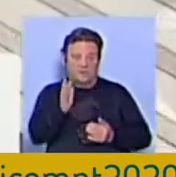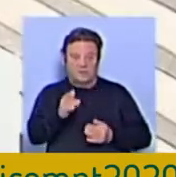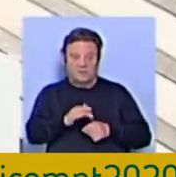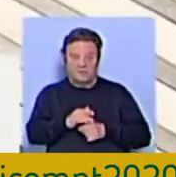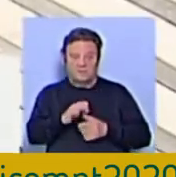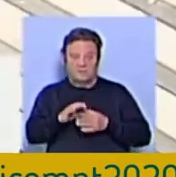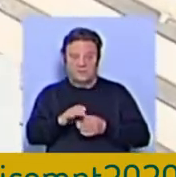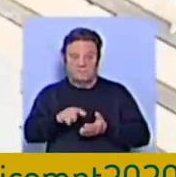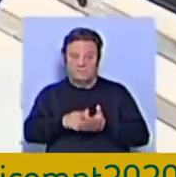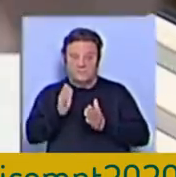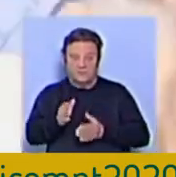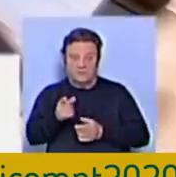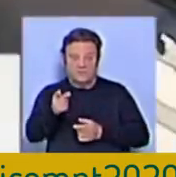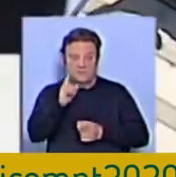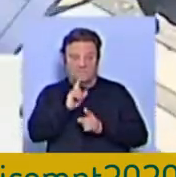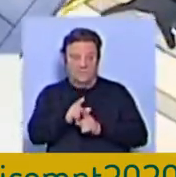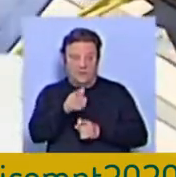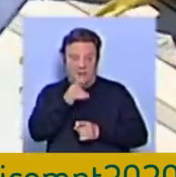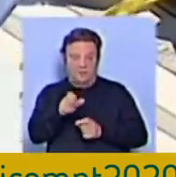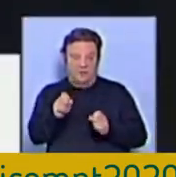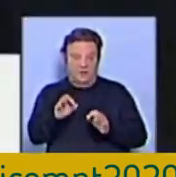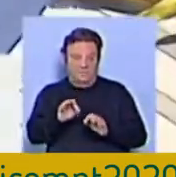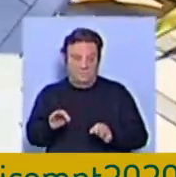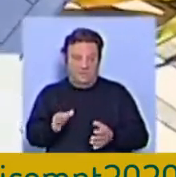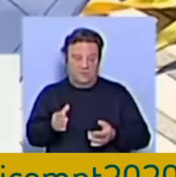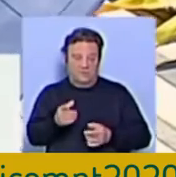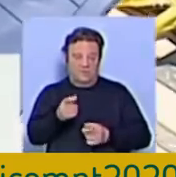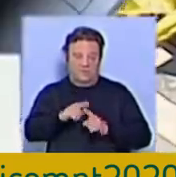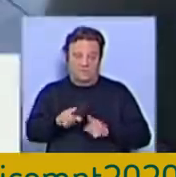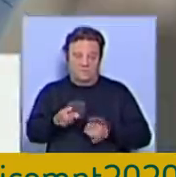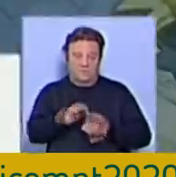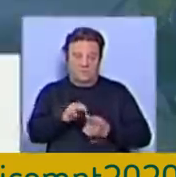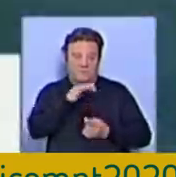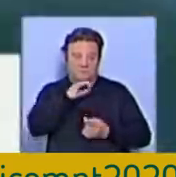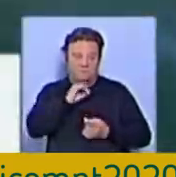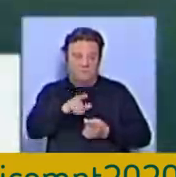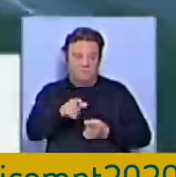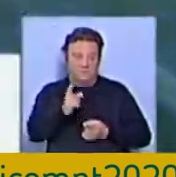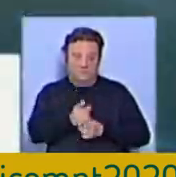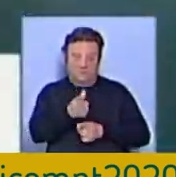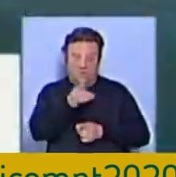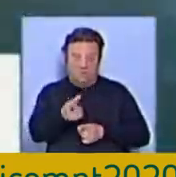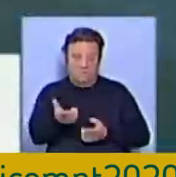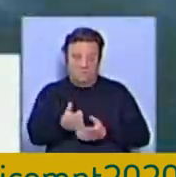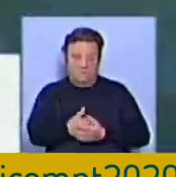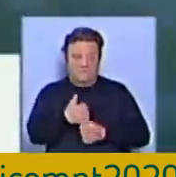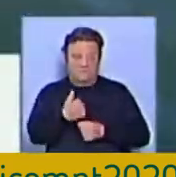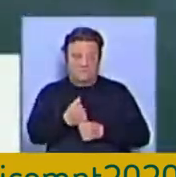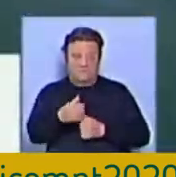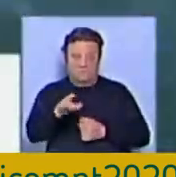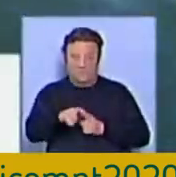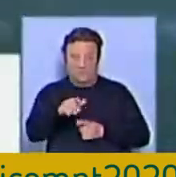todos envolver novamente os cidadãos outra consequência da pandemia em que abre uma janela de oportunidade é o fato das empresas de